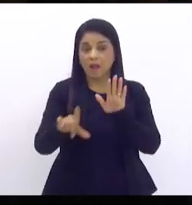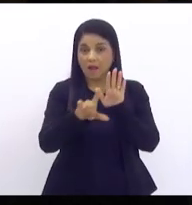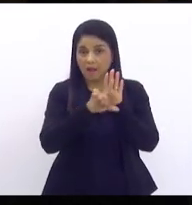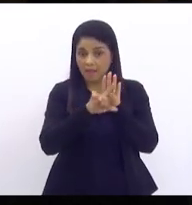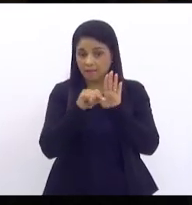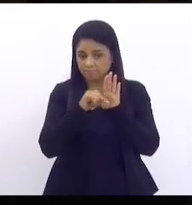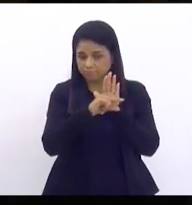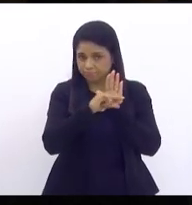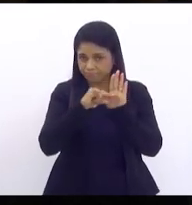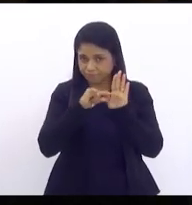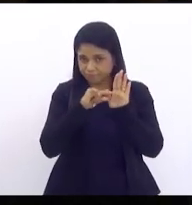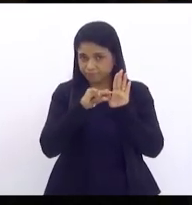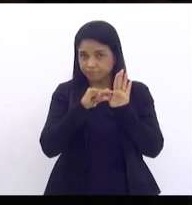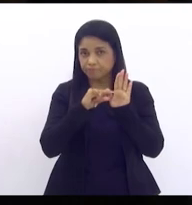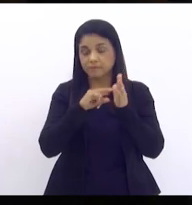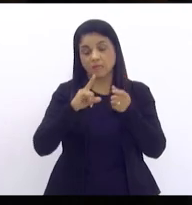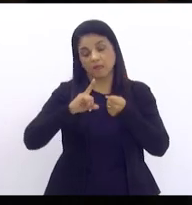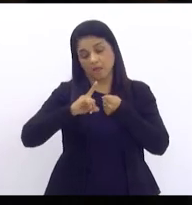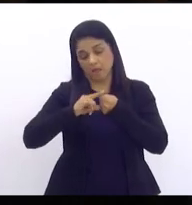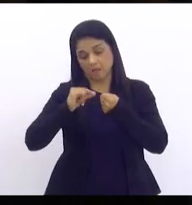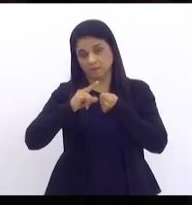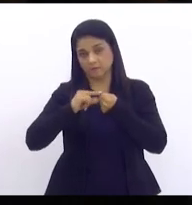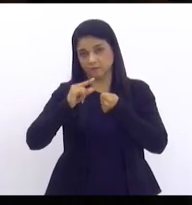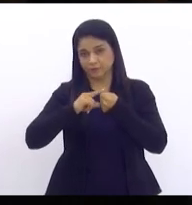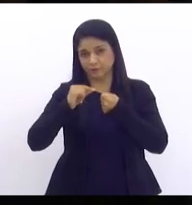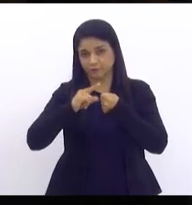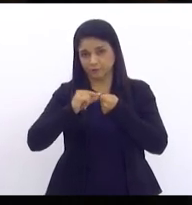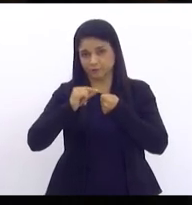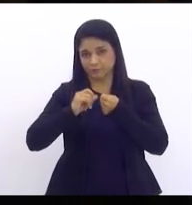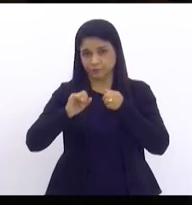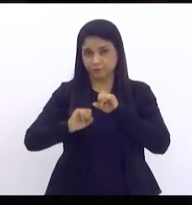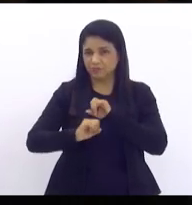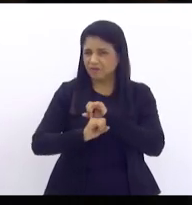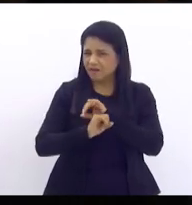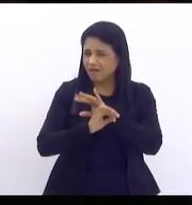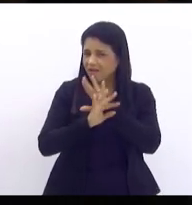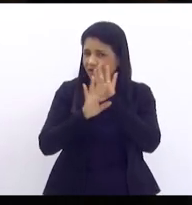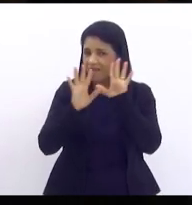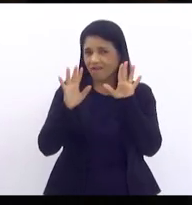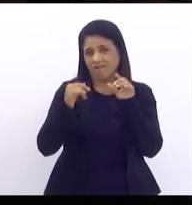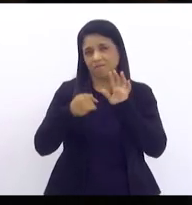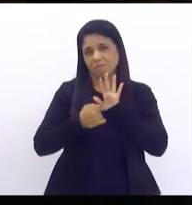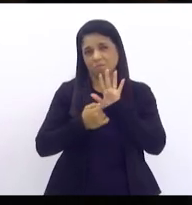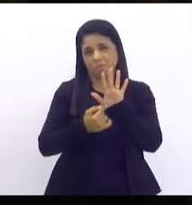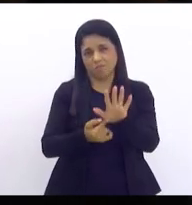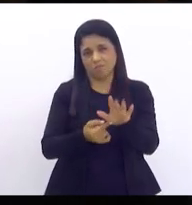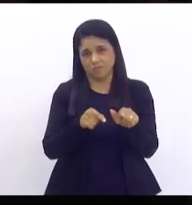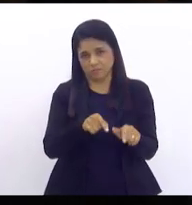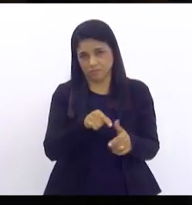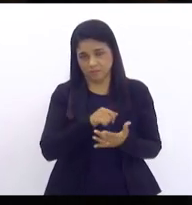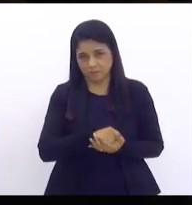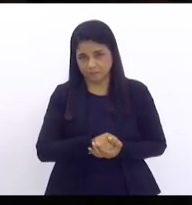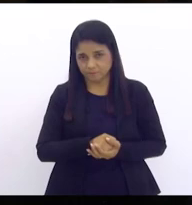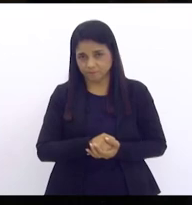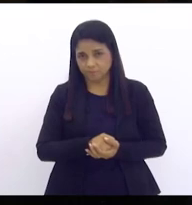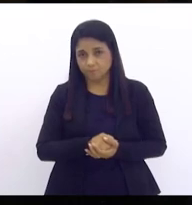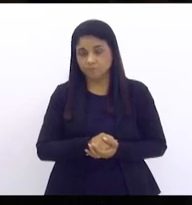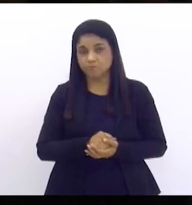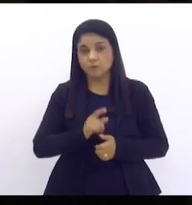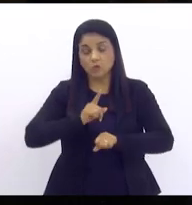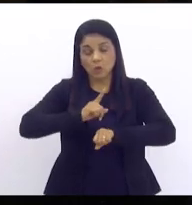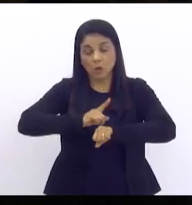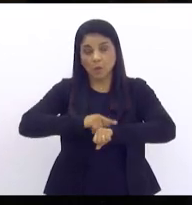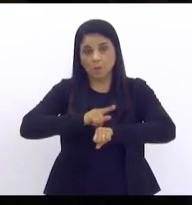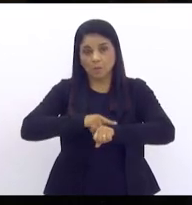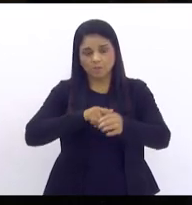traz outro artigo bastante claro. É que, na hora de você fazer o exame